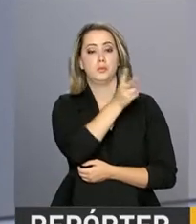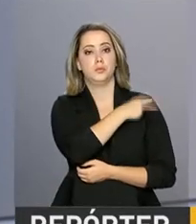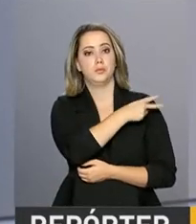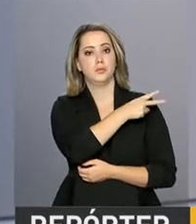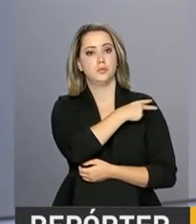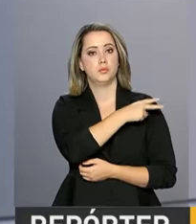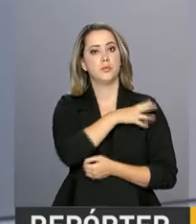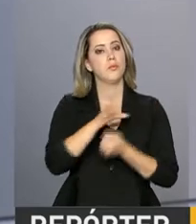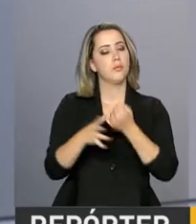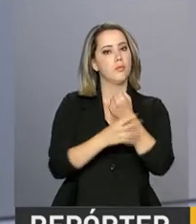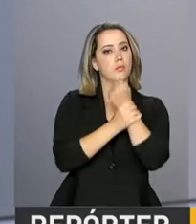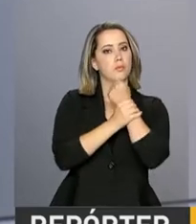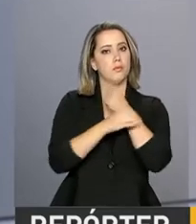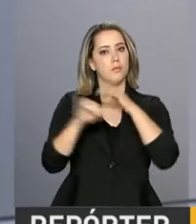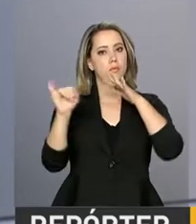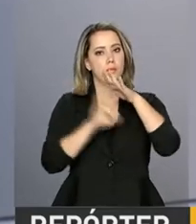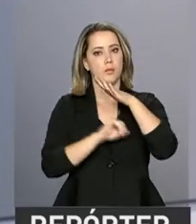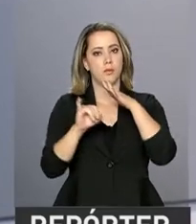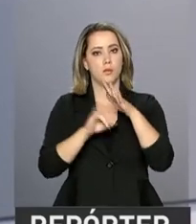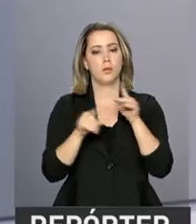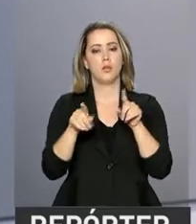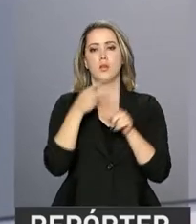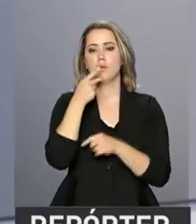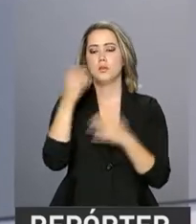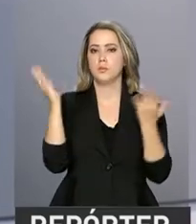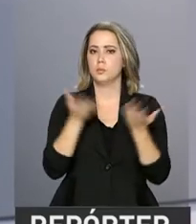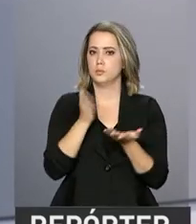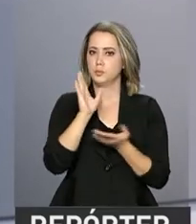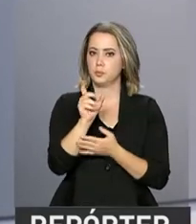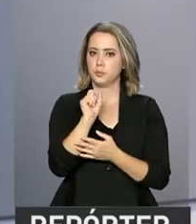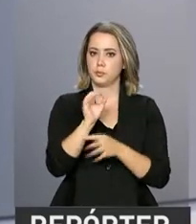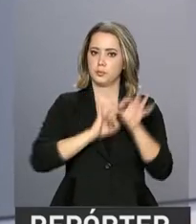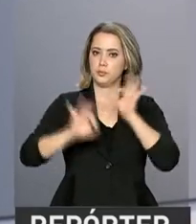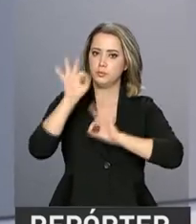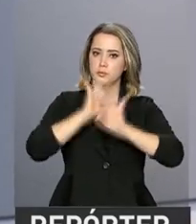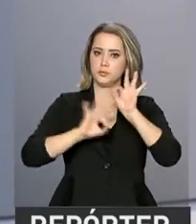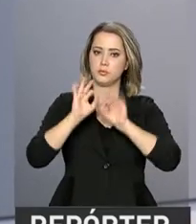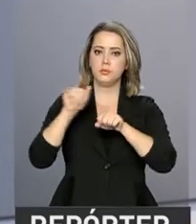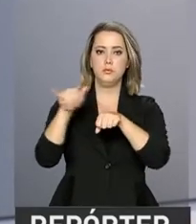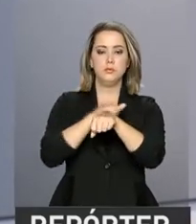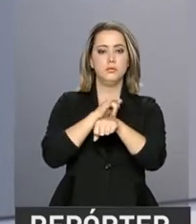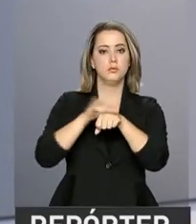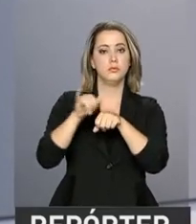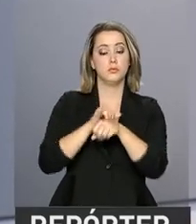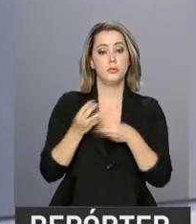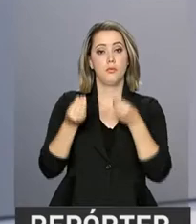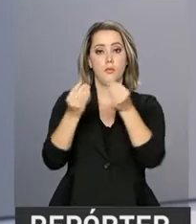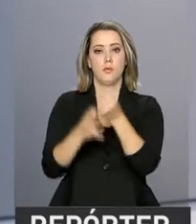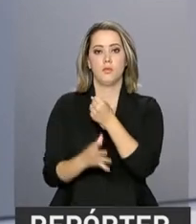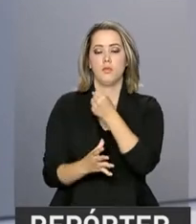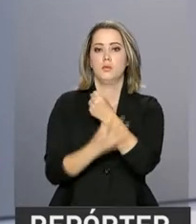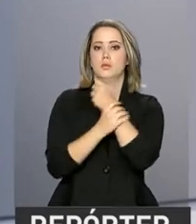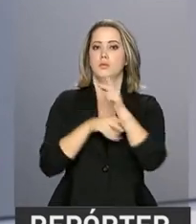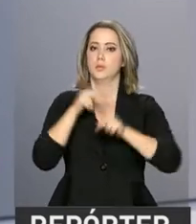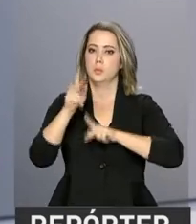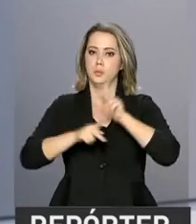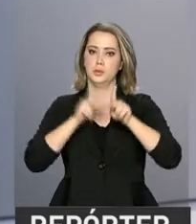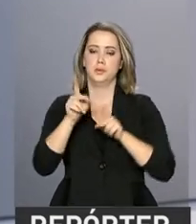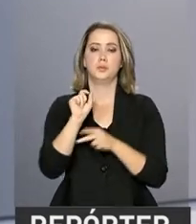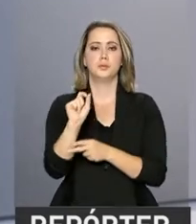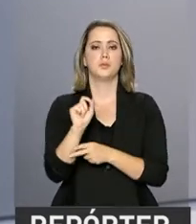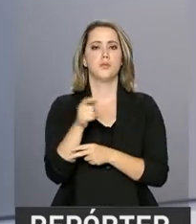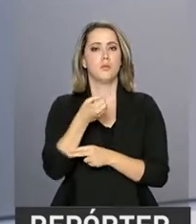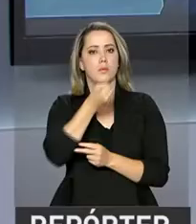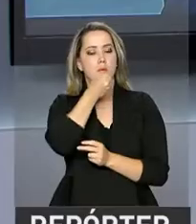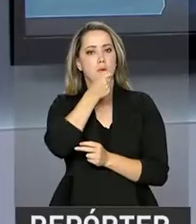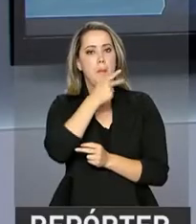Segurança Institucional, Sérgio Etigoin, falou agora há pouco sobre um planejamento estratégico para garantir a segurança pública.